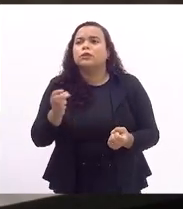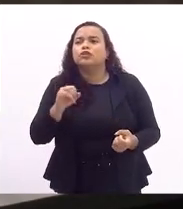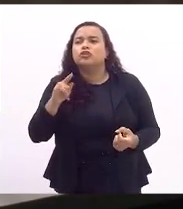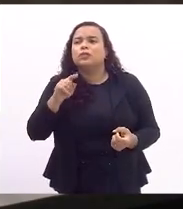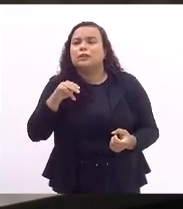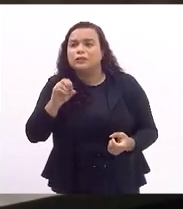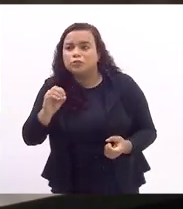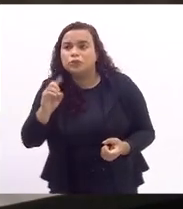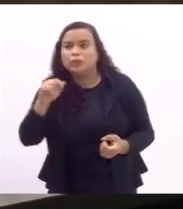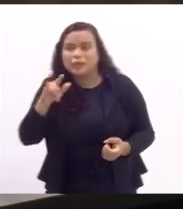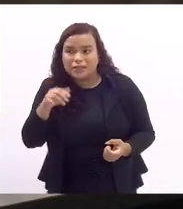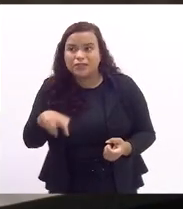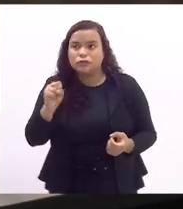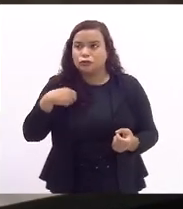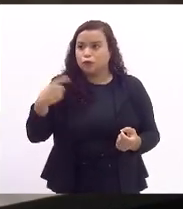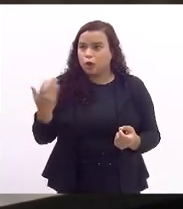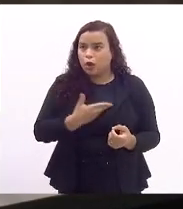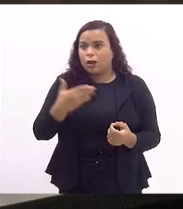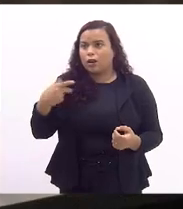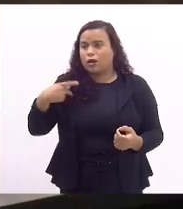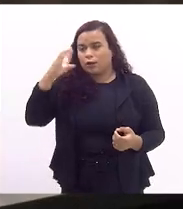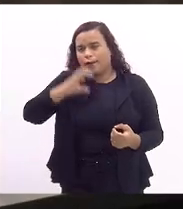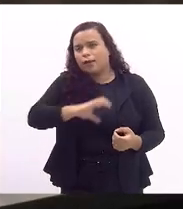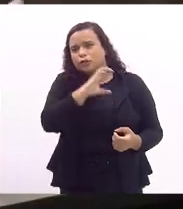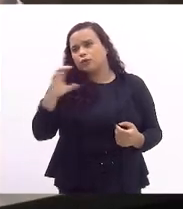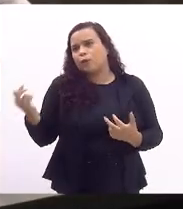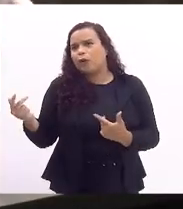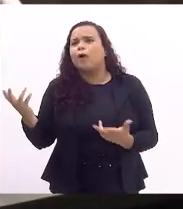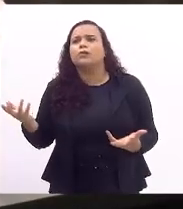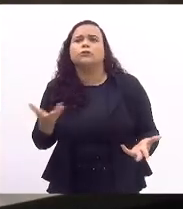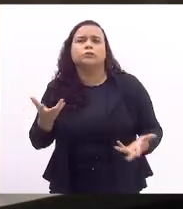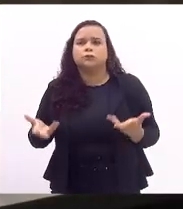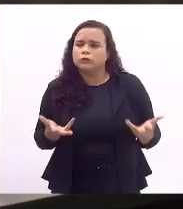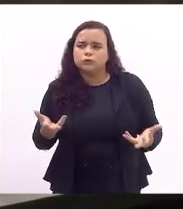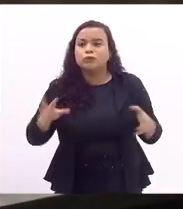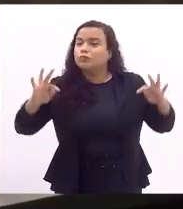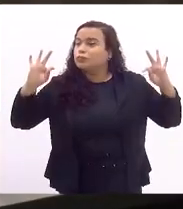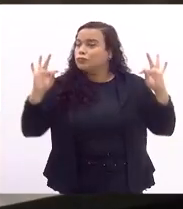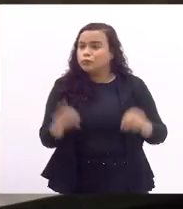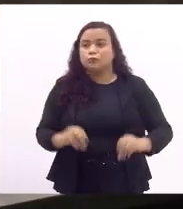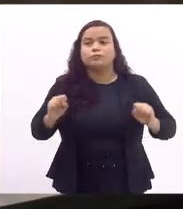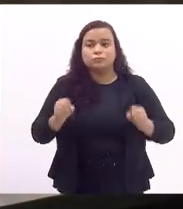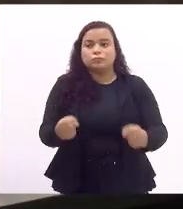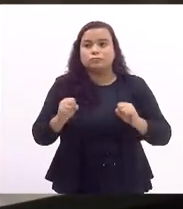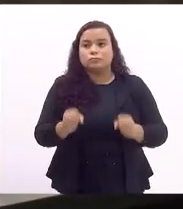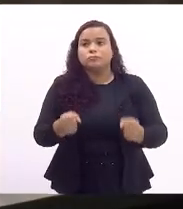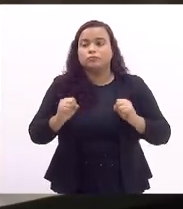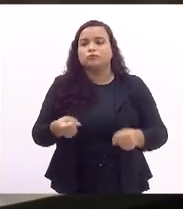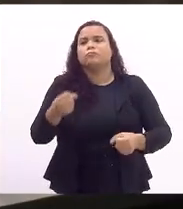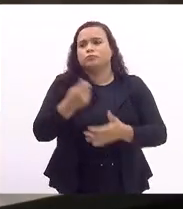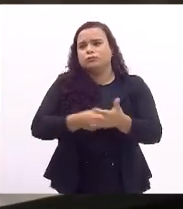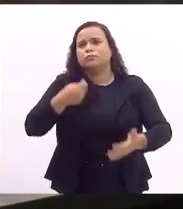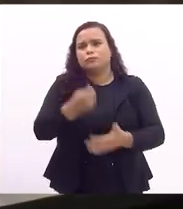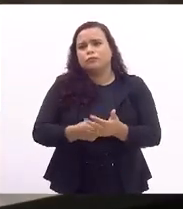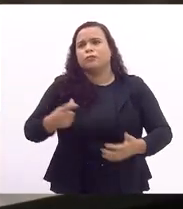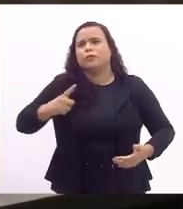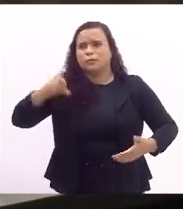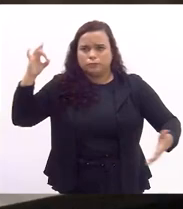meu colega católico todos eles são ímpeto são são